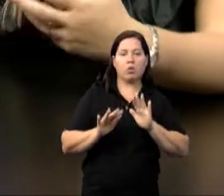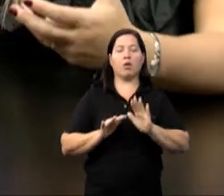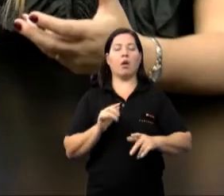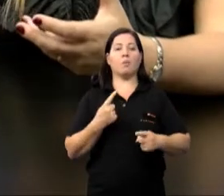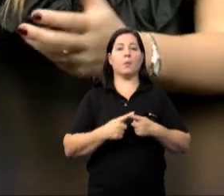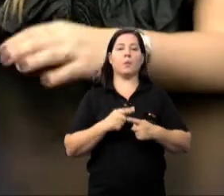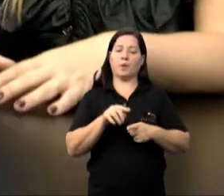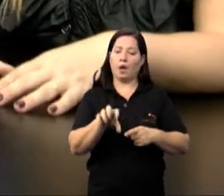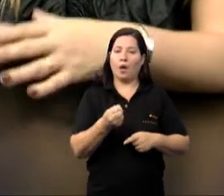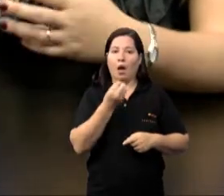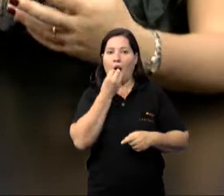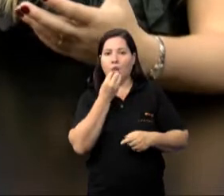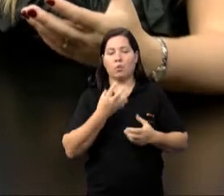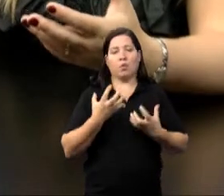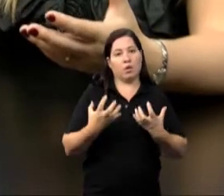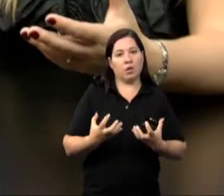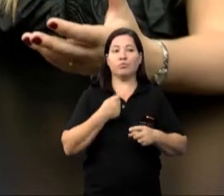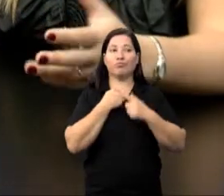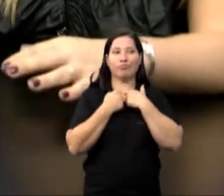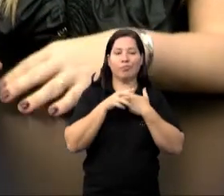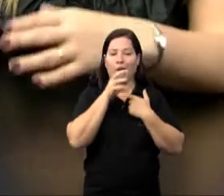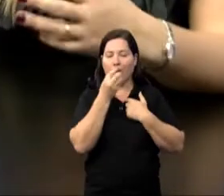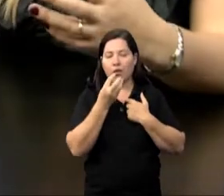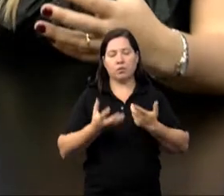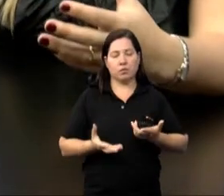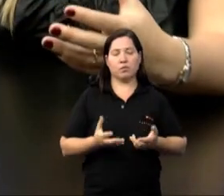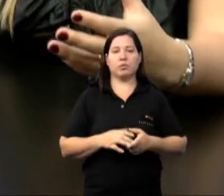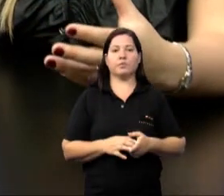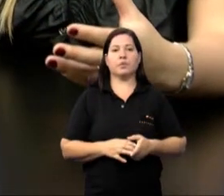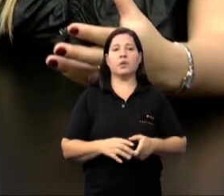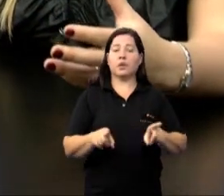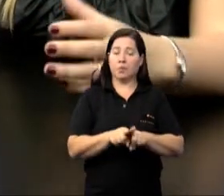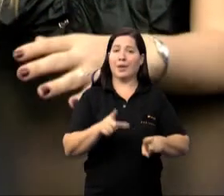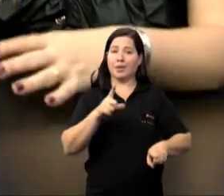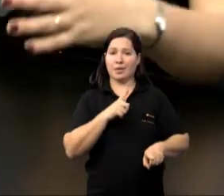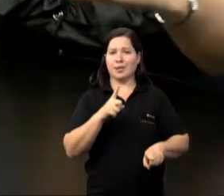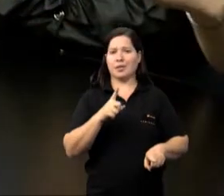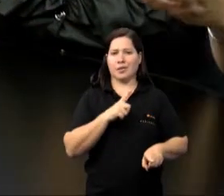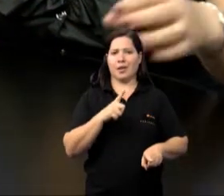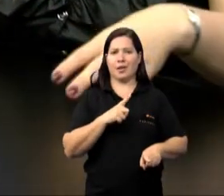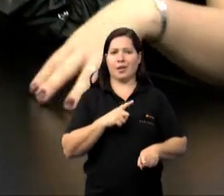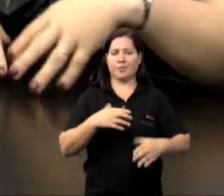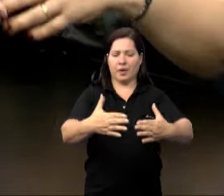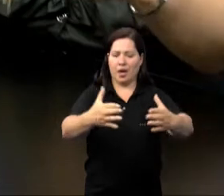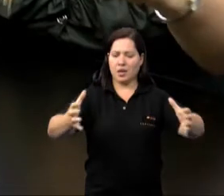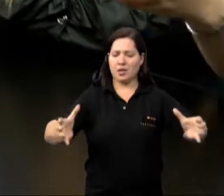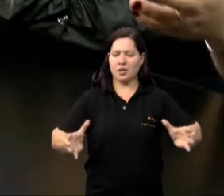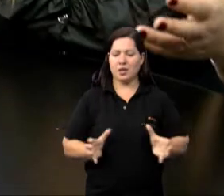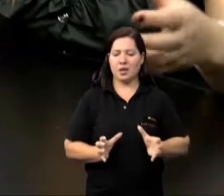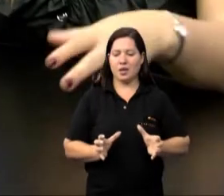estão nesse período. Existem atividades que podem ser propostas, como a cesta dos tesouros, que é um cesto com